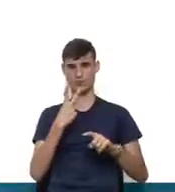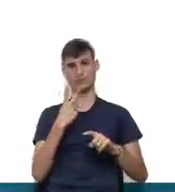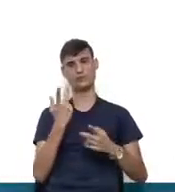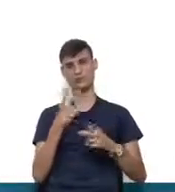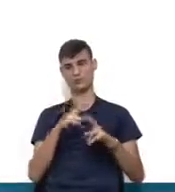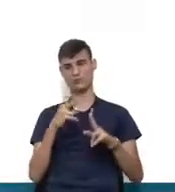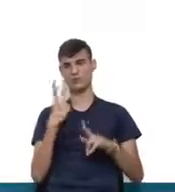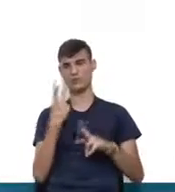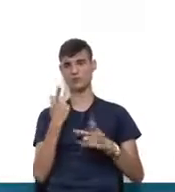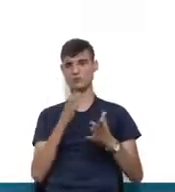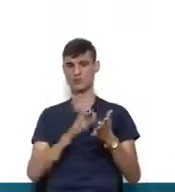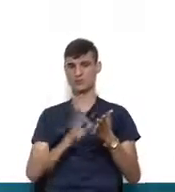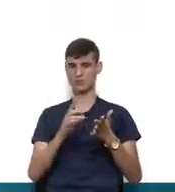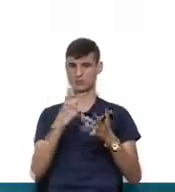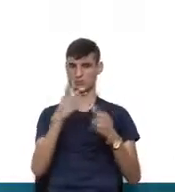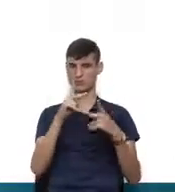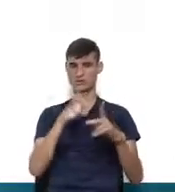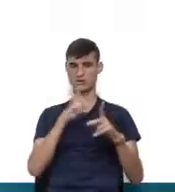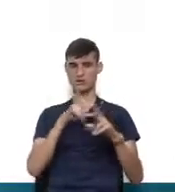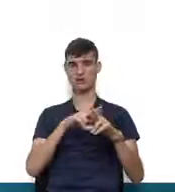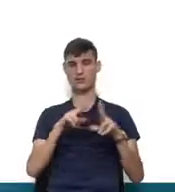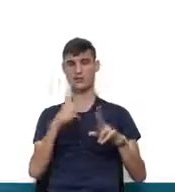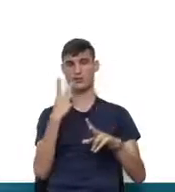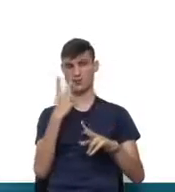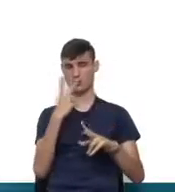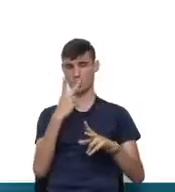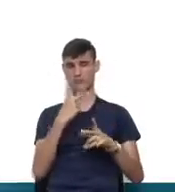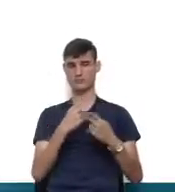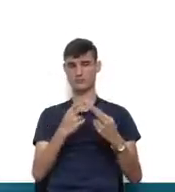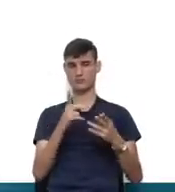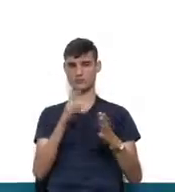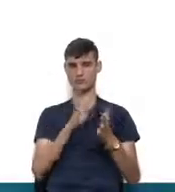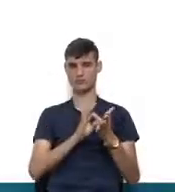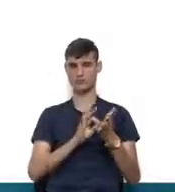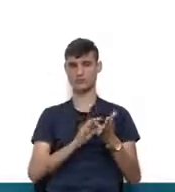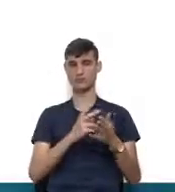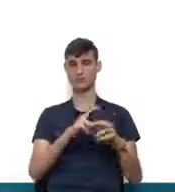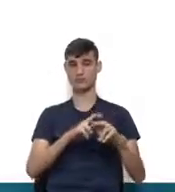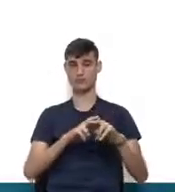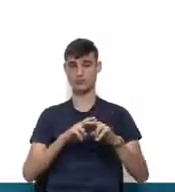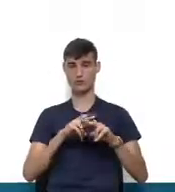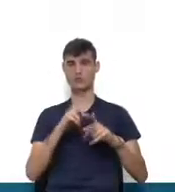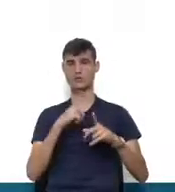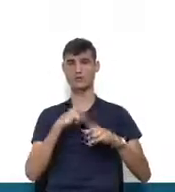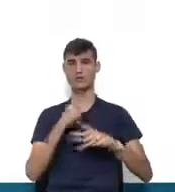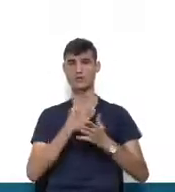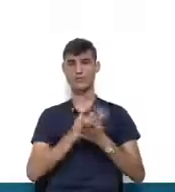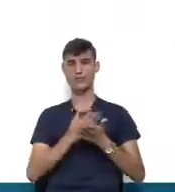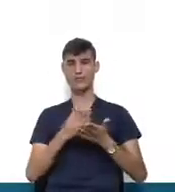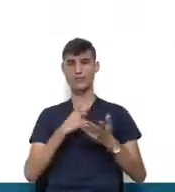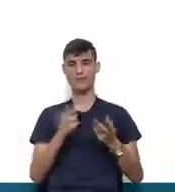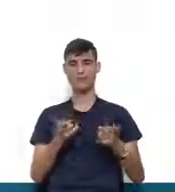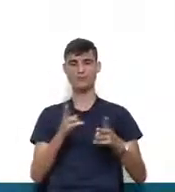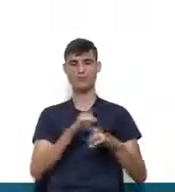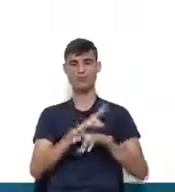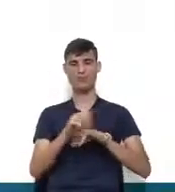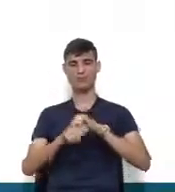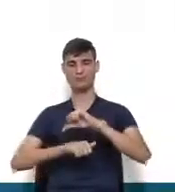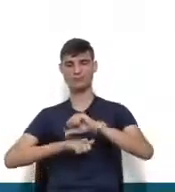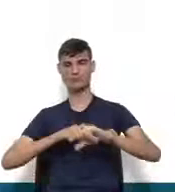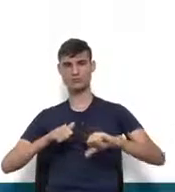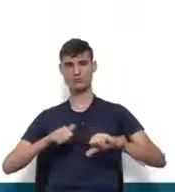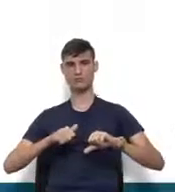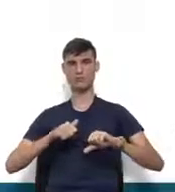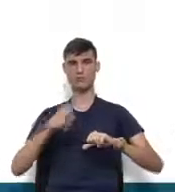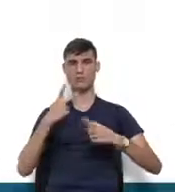Então, corrija no seu material que vai dar 2/3, tá? E feito isso, a gente já pode começar a fazer substituição